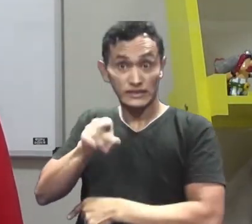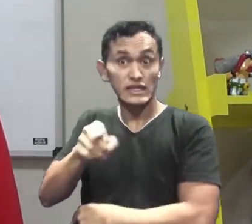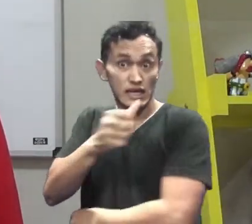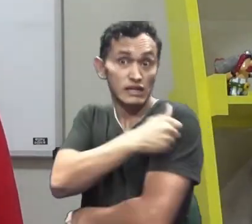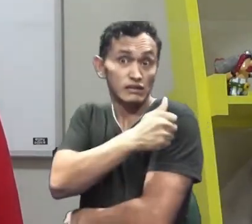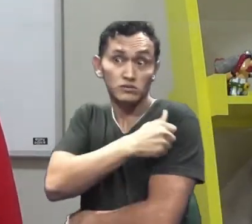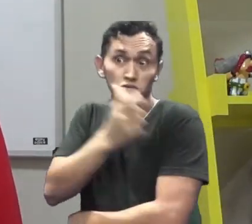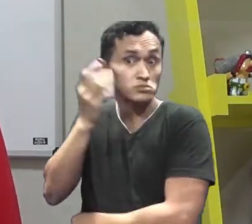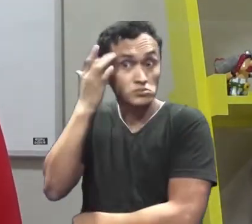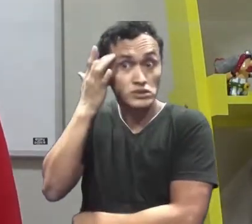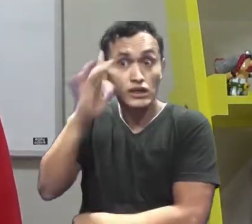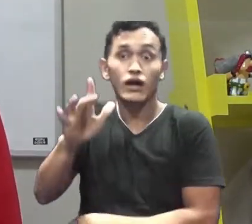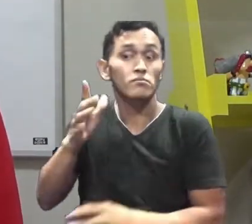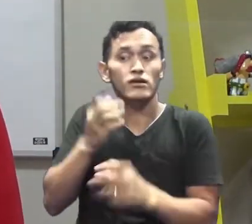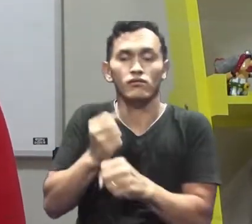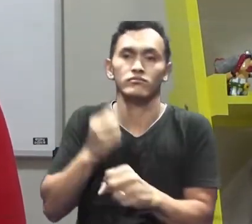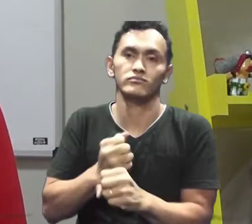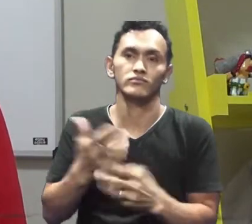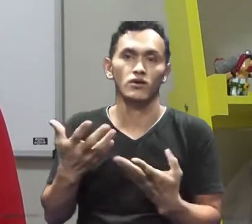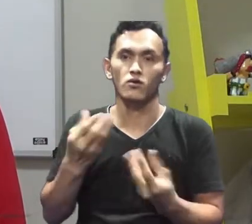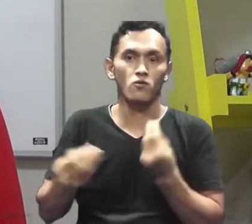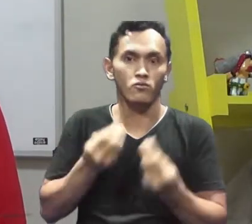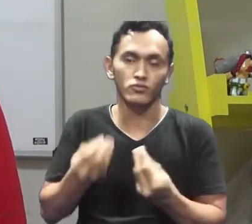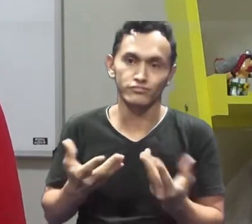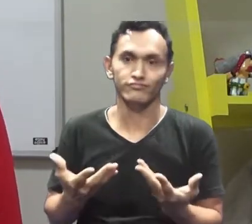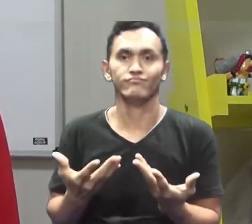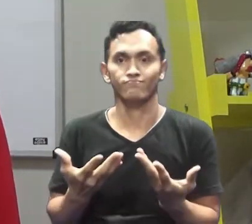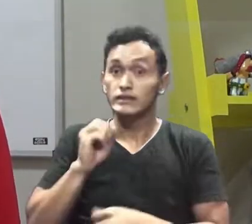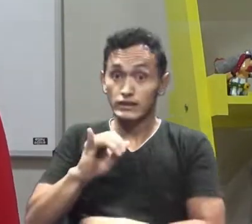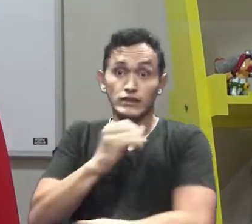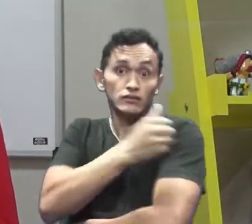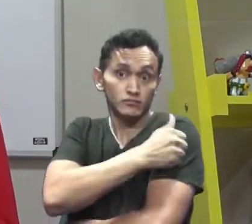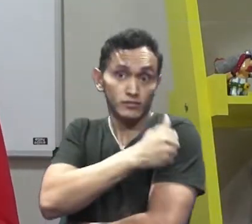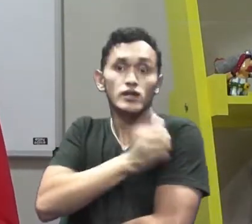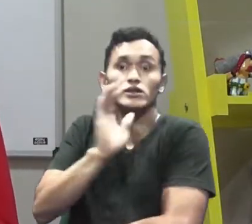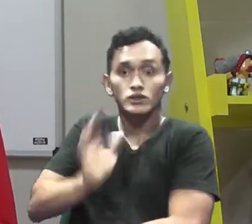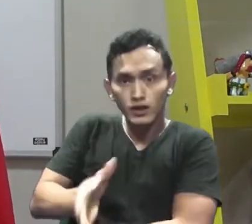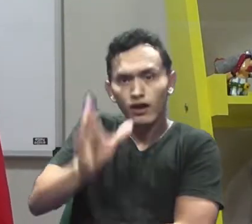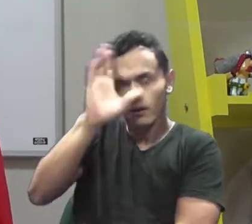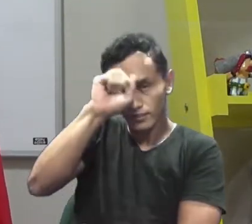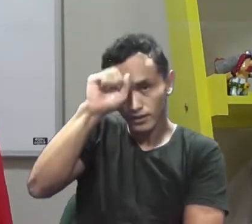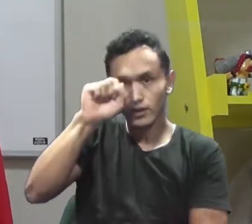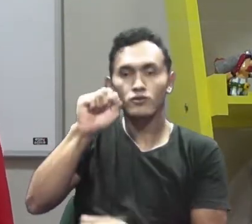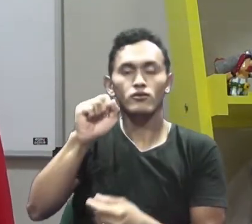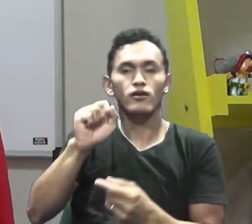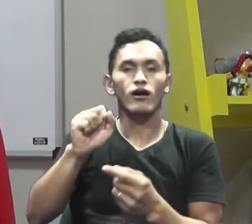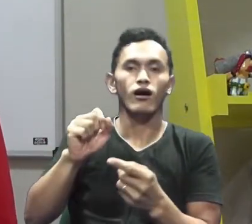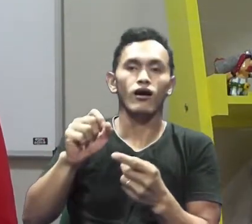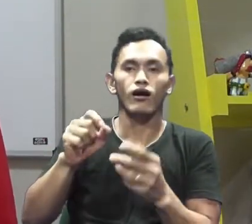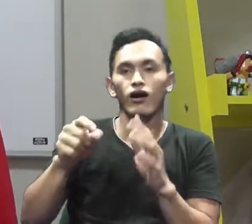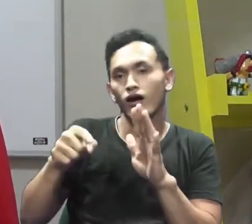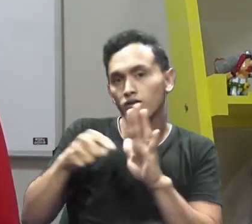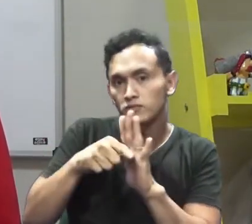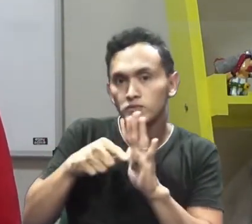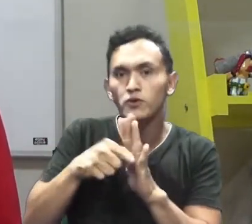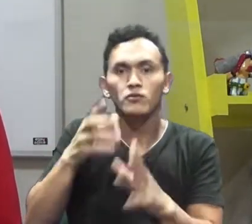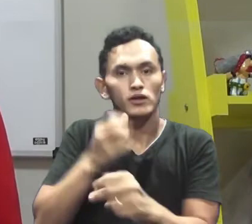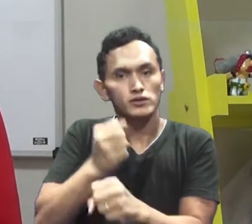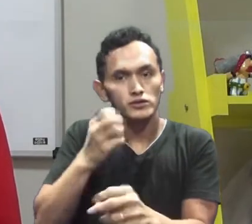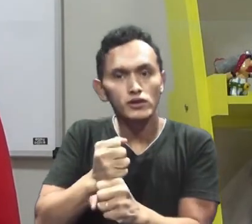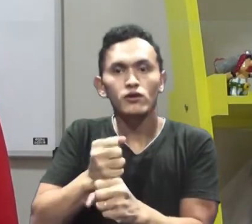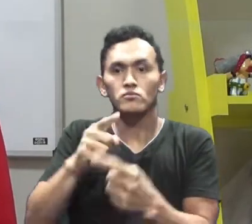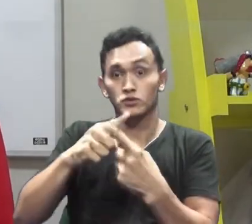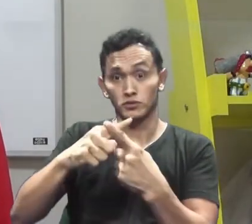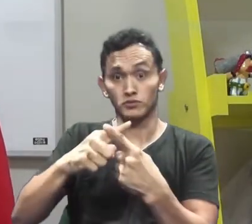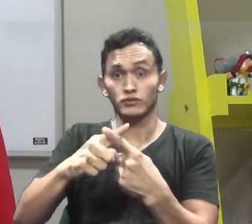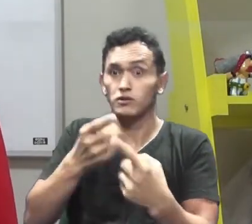adição. Ela não está numa zona de desenvolvimento proximal. Quando a criança já aprendeu adição, subtração, multiplicação